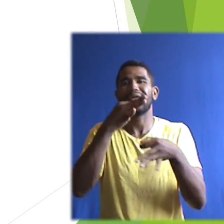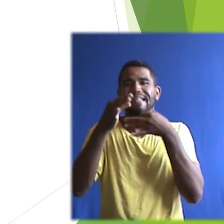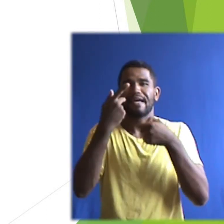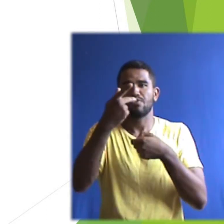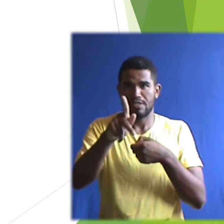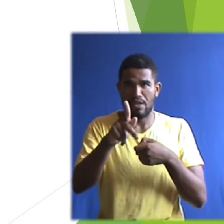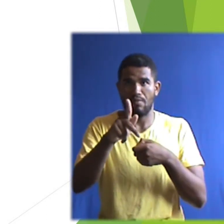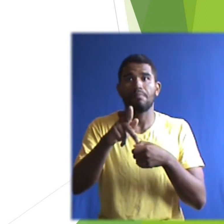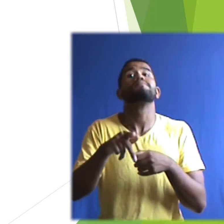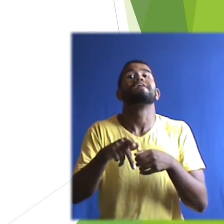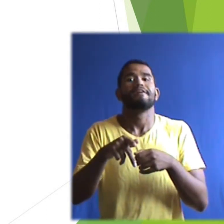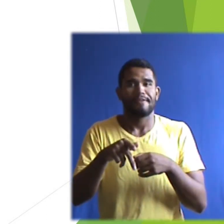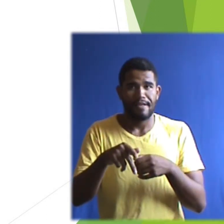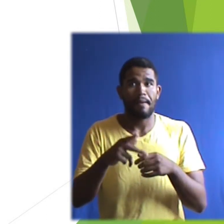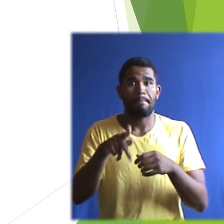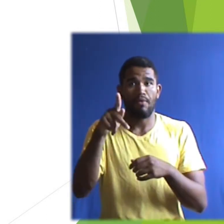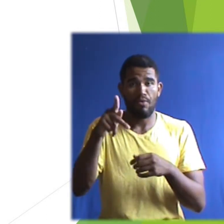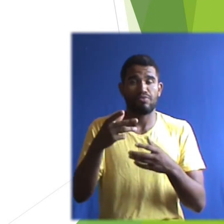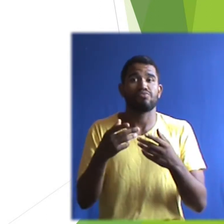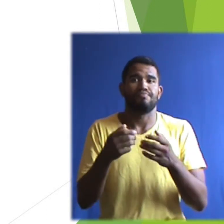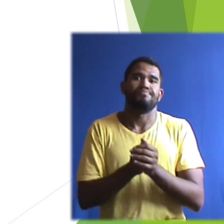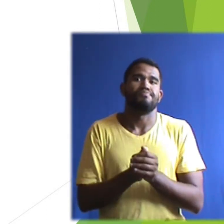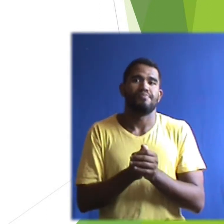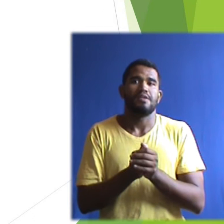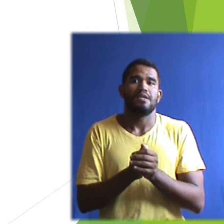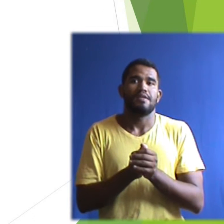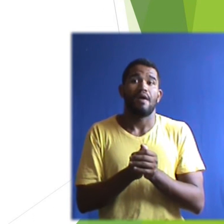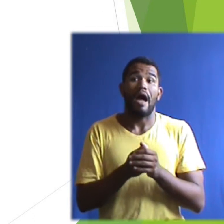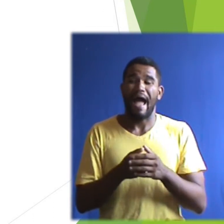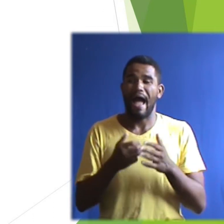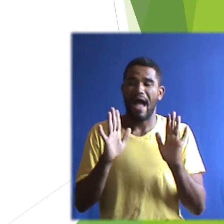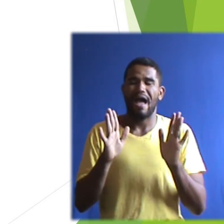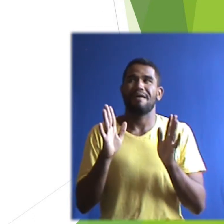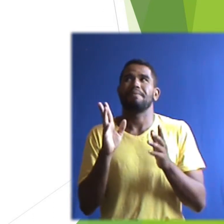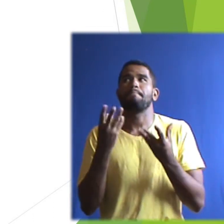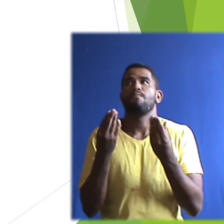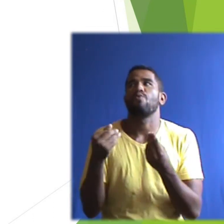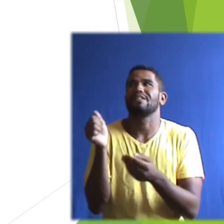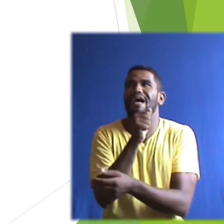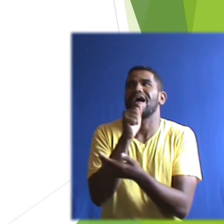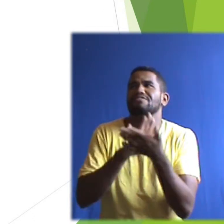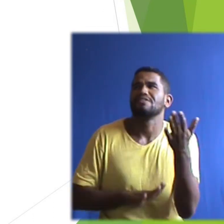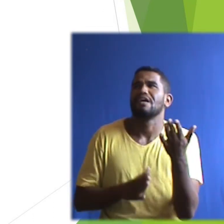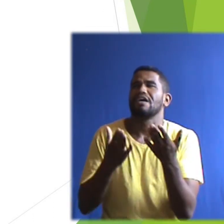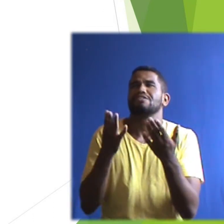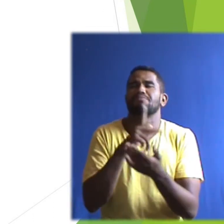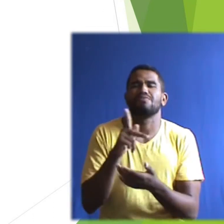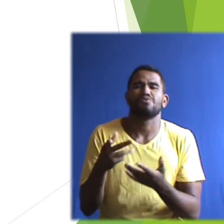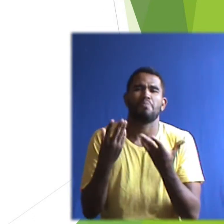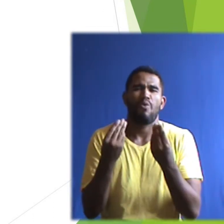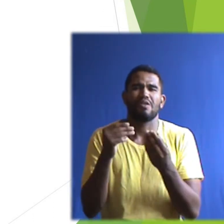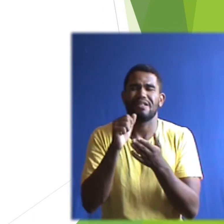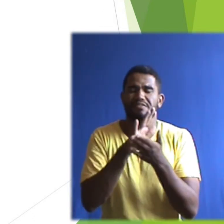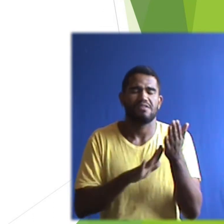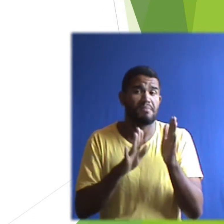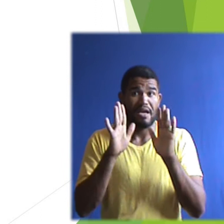automática. Quem vai ler aí no celular, vocês têm a opção de baixar o @voice, se você utiliza Android, ou o VBookZ, se